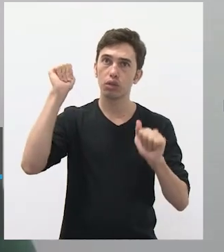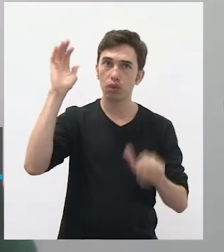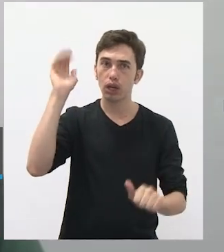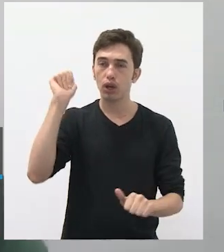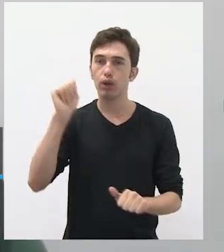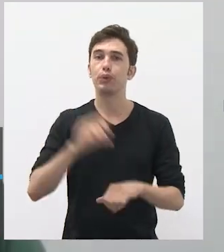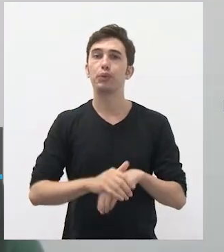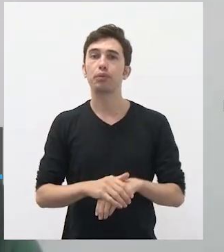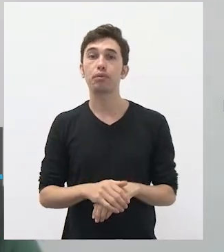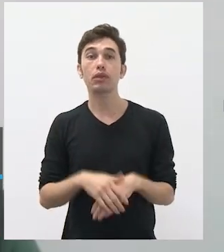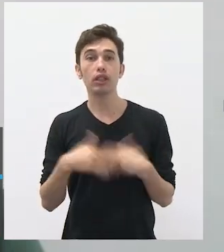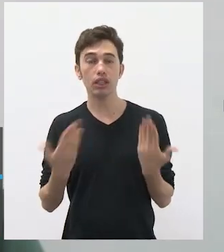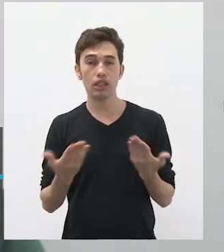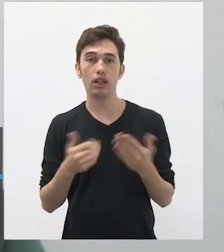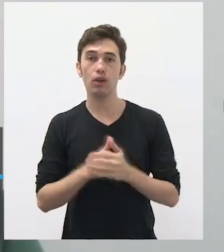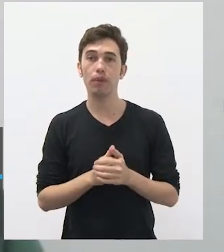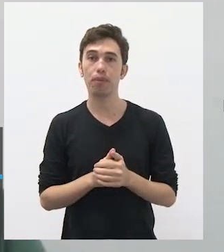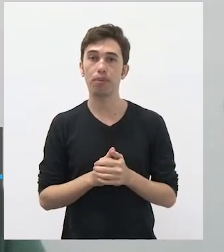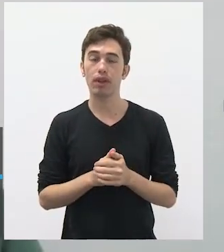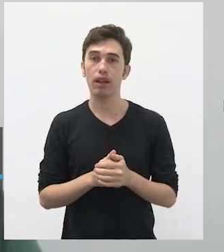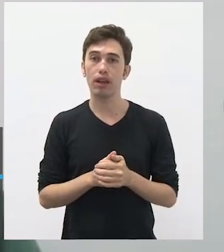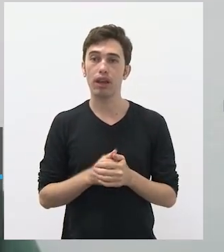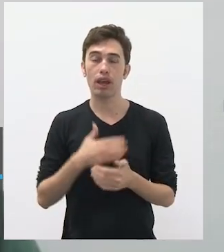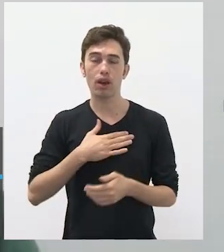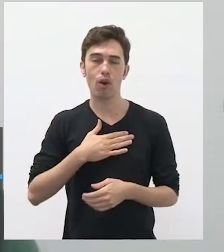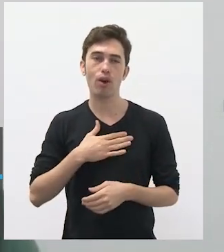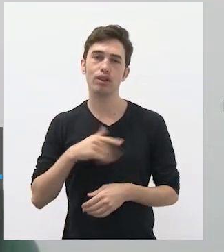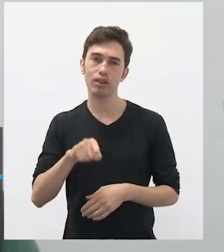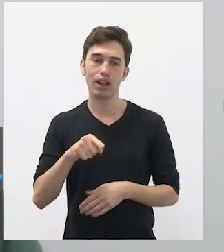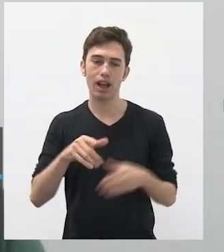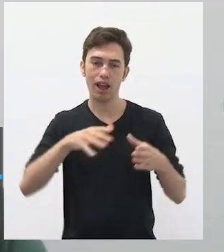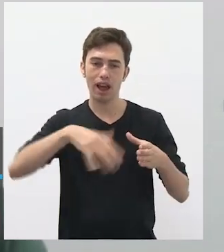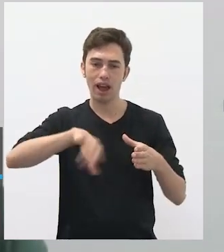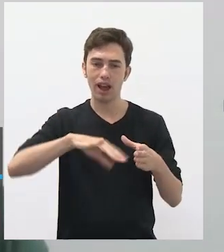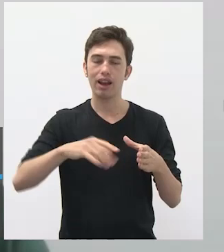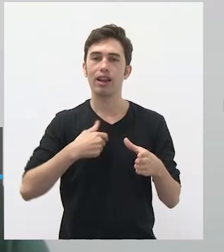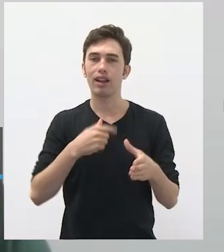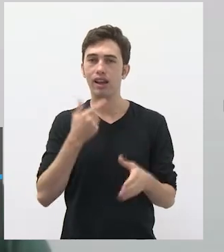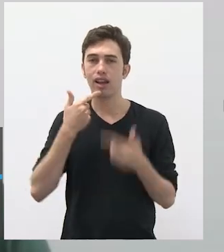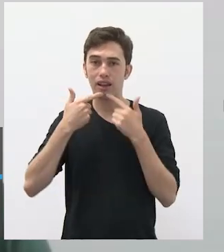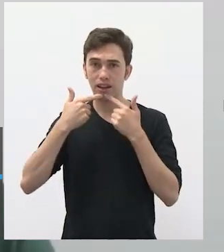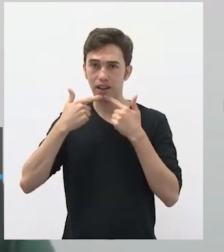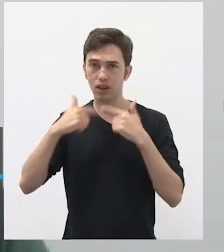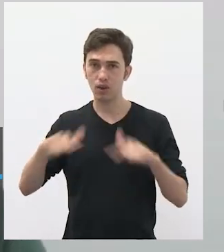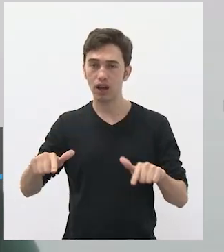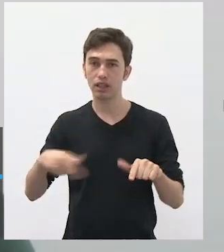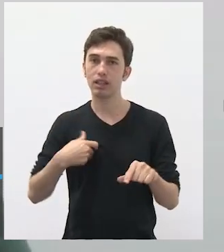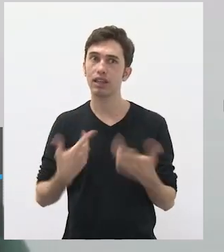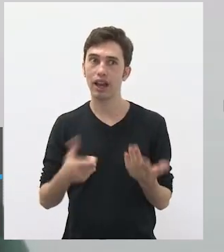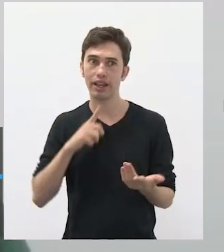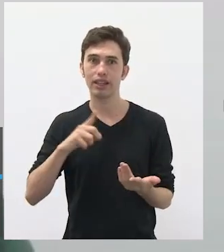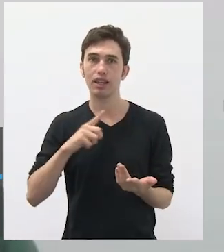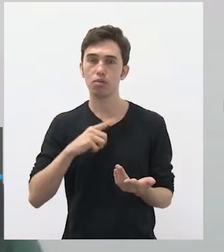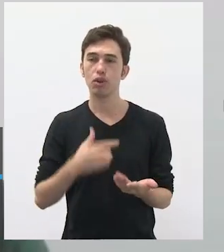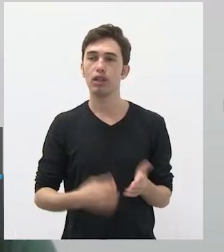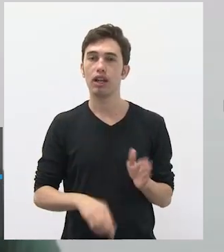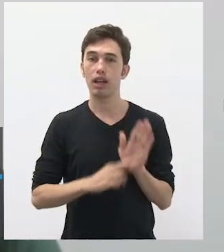Enfim, eu gosto da área da linguagem, que é uma área com bastante representatividade na contribuição da Lei